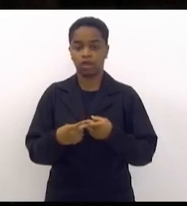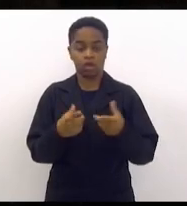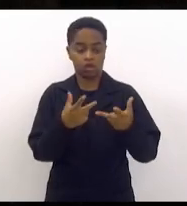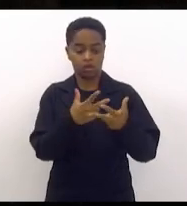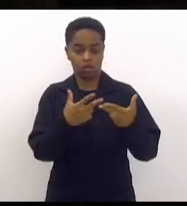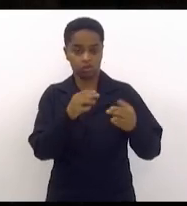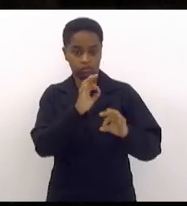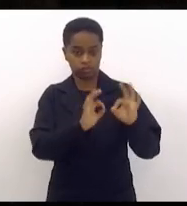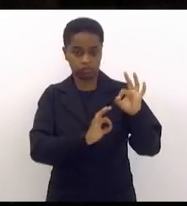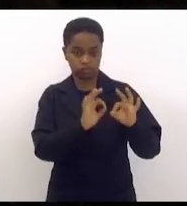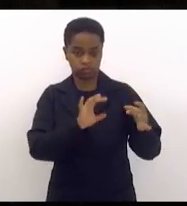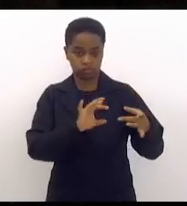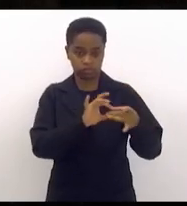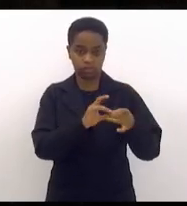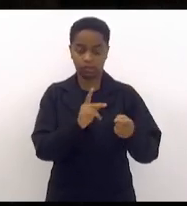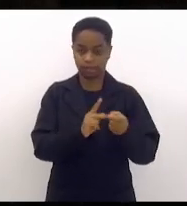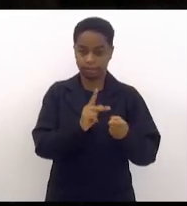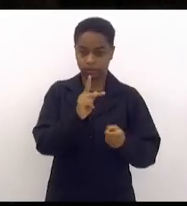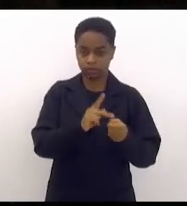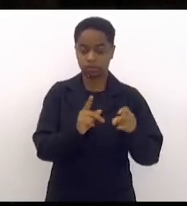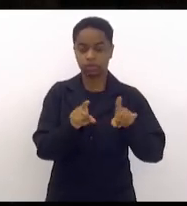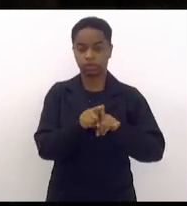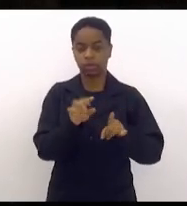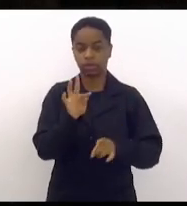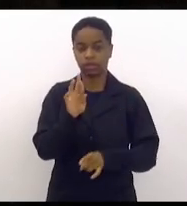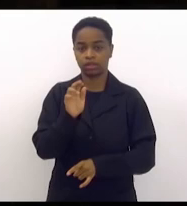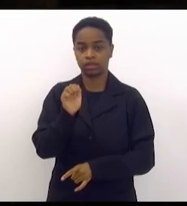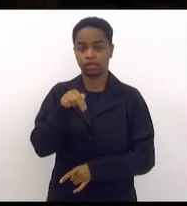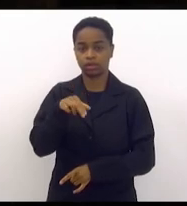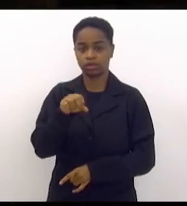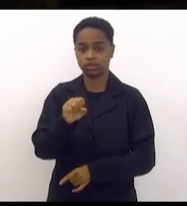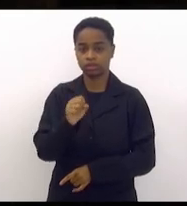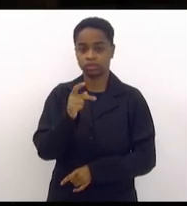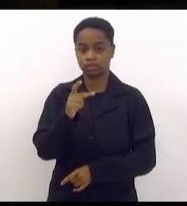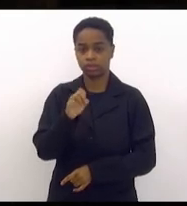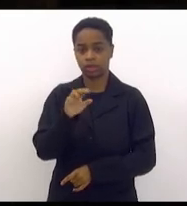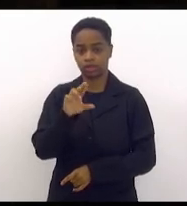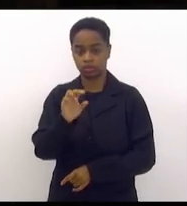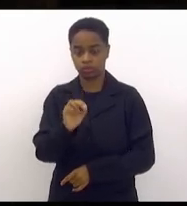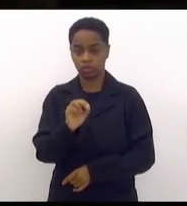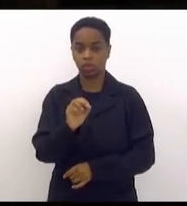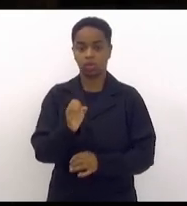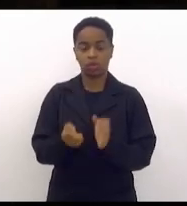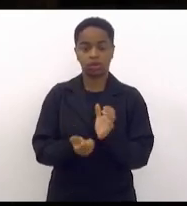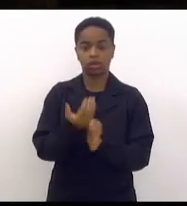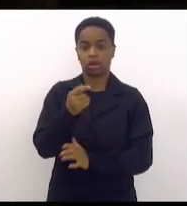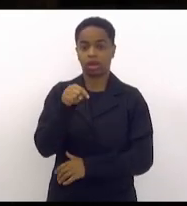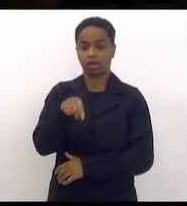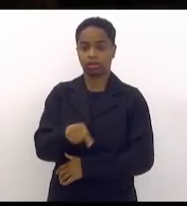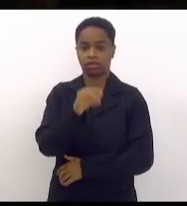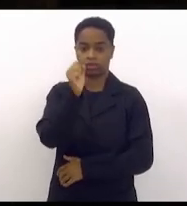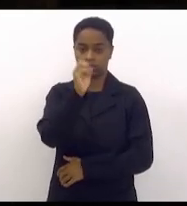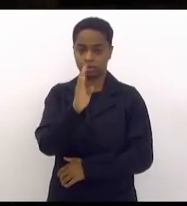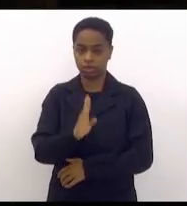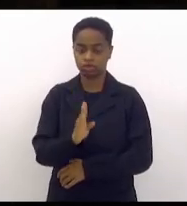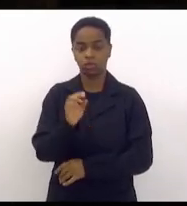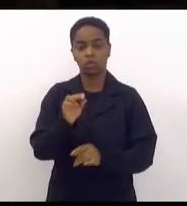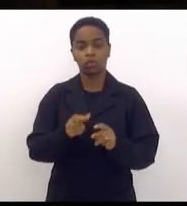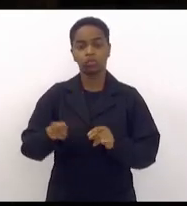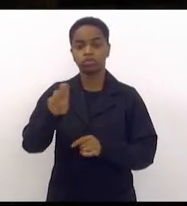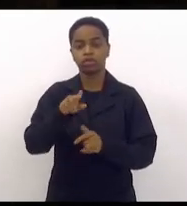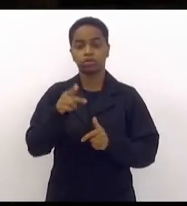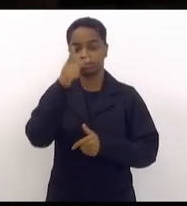pela Petrobras pela Transpetro seria construído aqui no nosso país com mão deobra